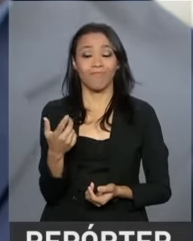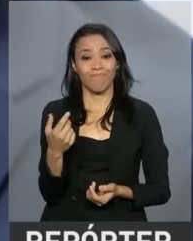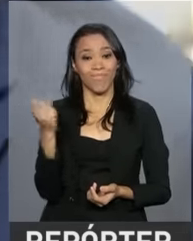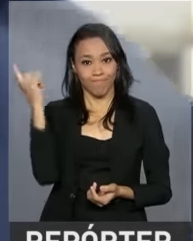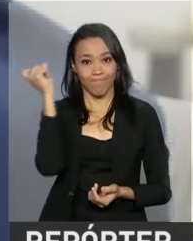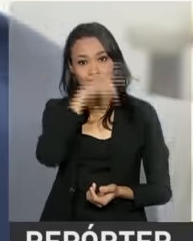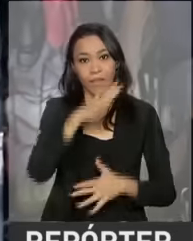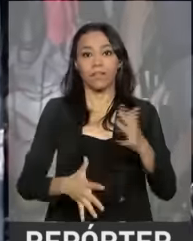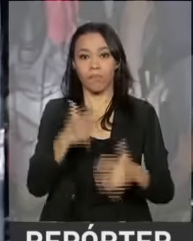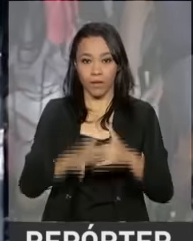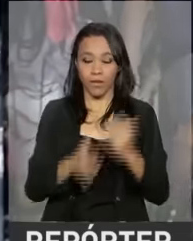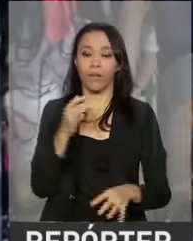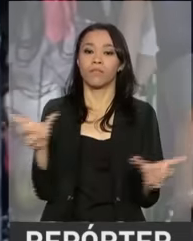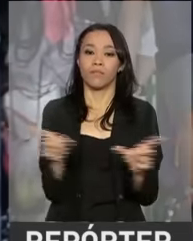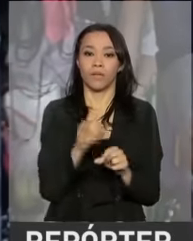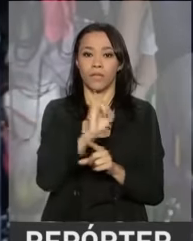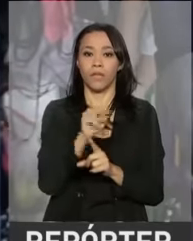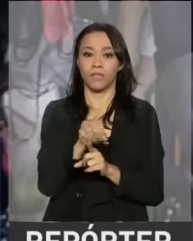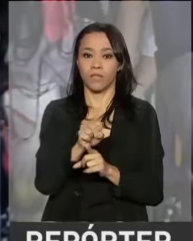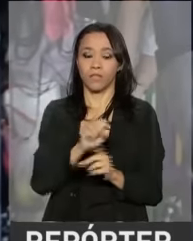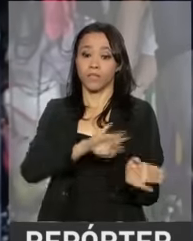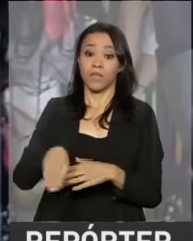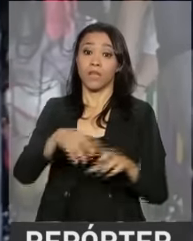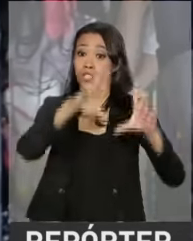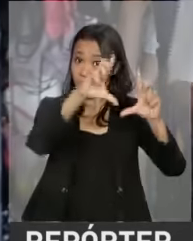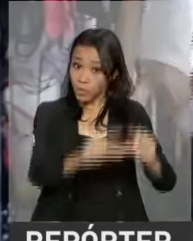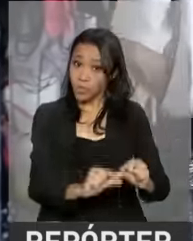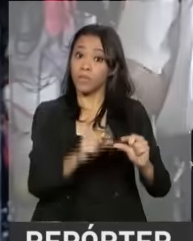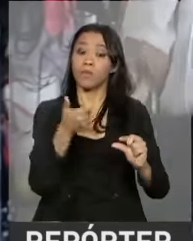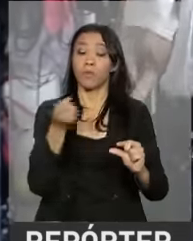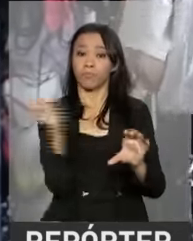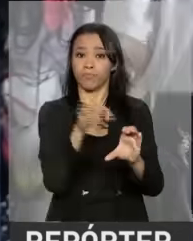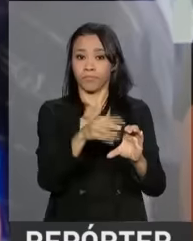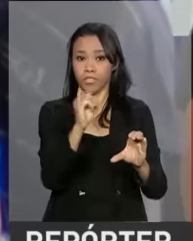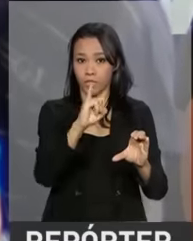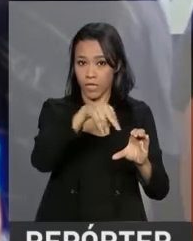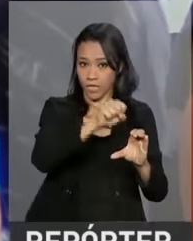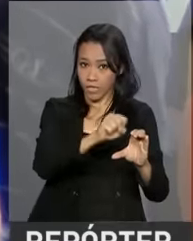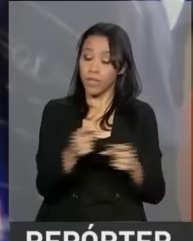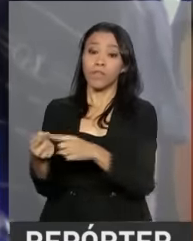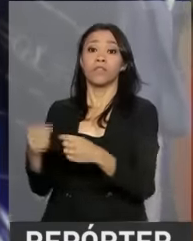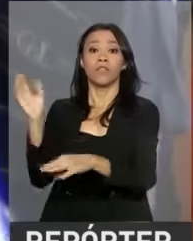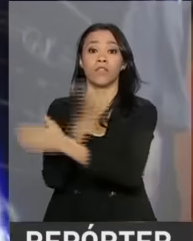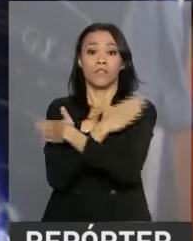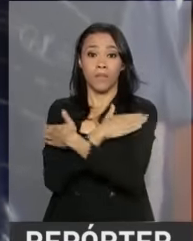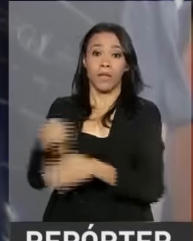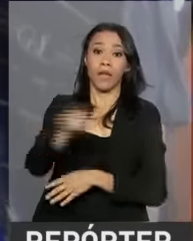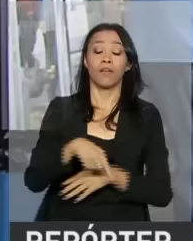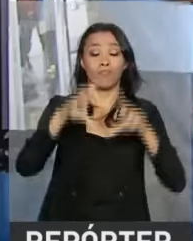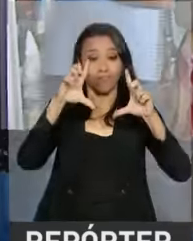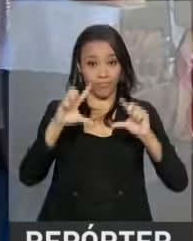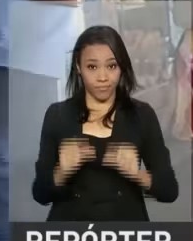fortemente a Previdência com a queda na arrecadação e o aumento de gastos o governo fechou julho com um saldo negativo nas contas